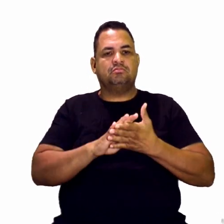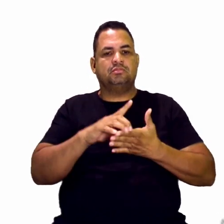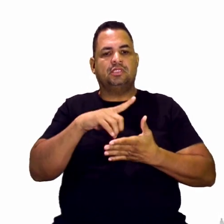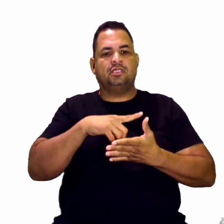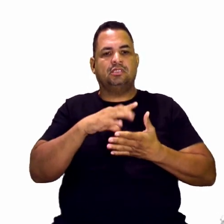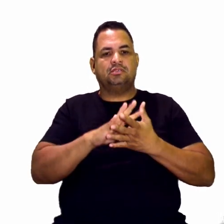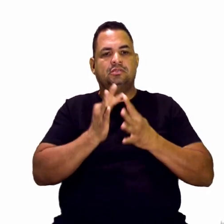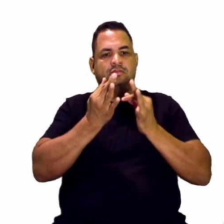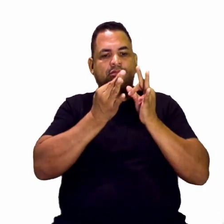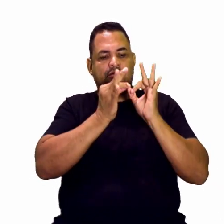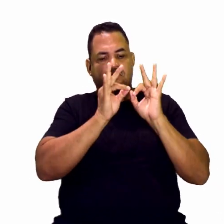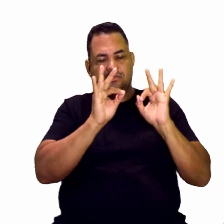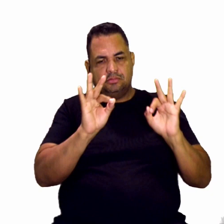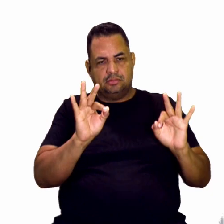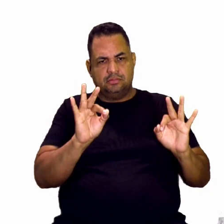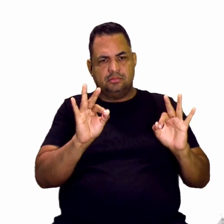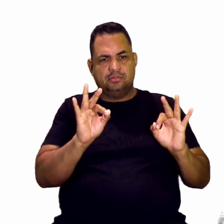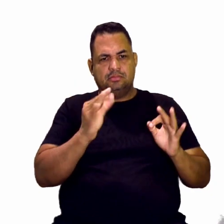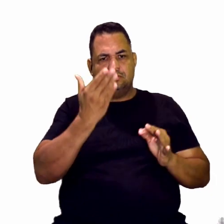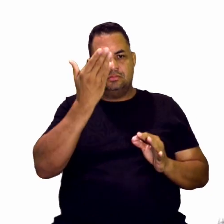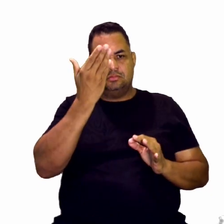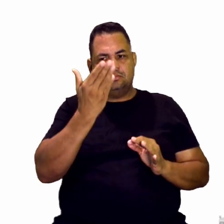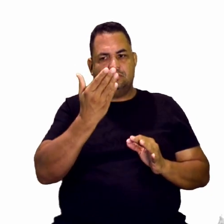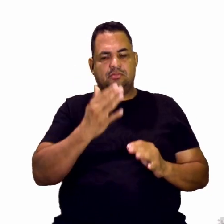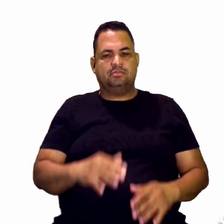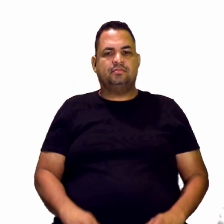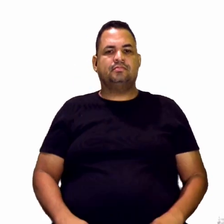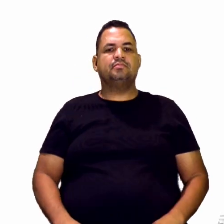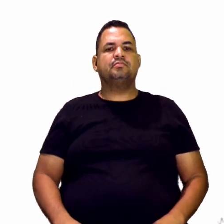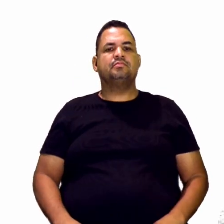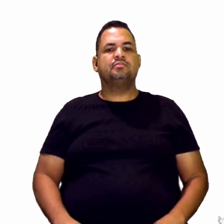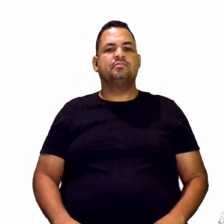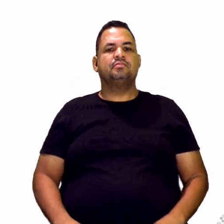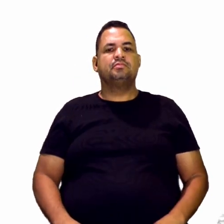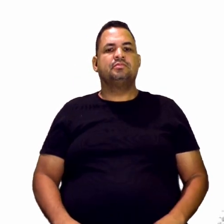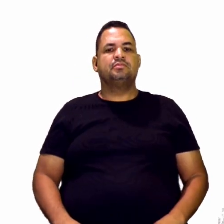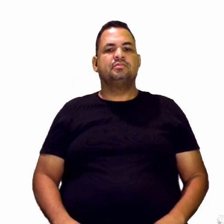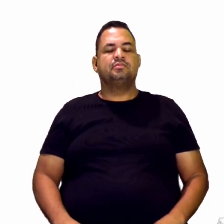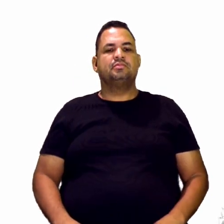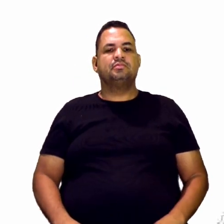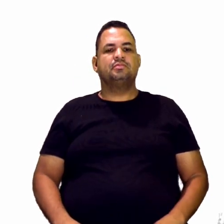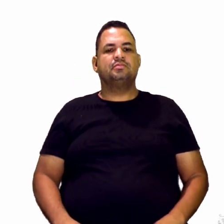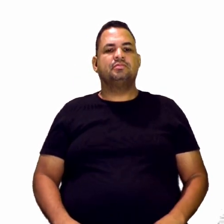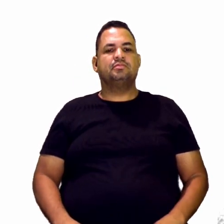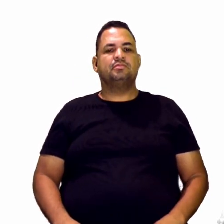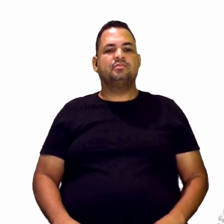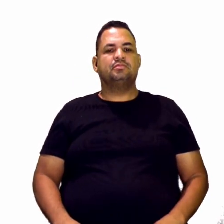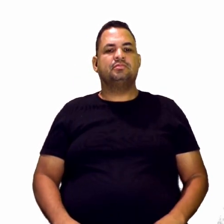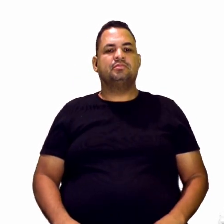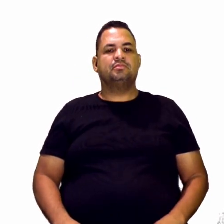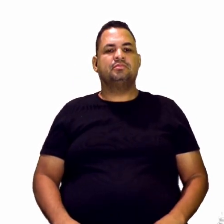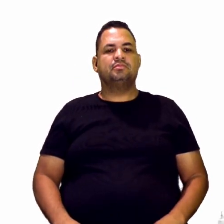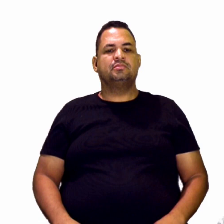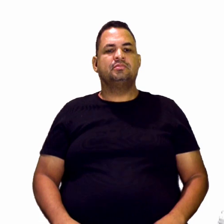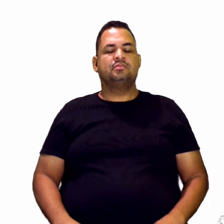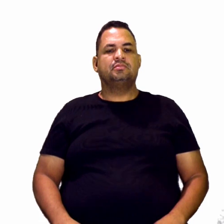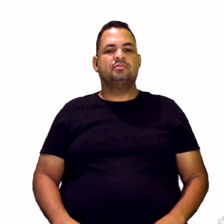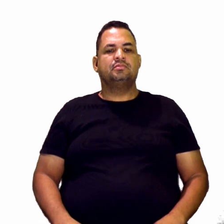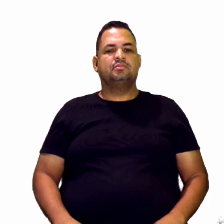simples, tá? Difusão simples e a difusão